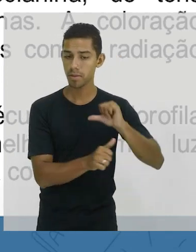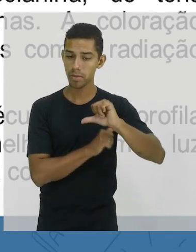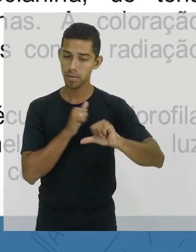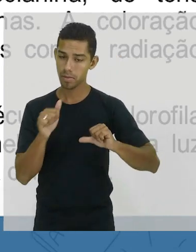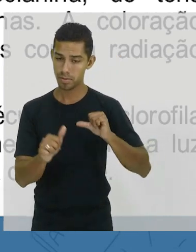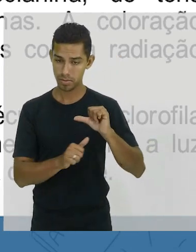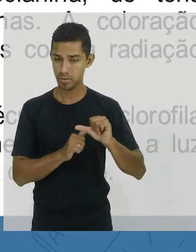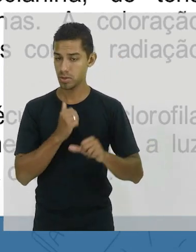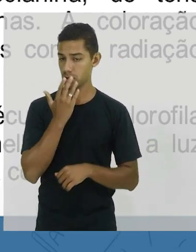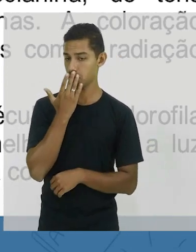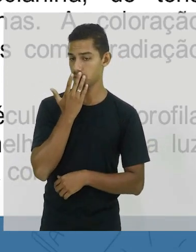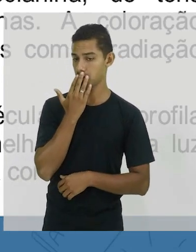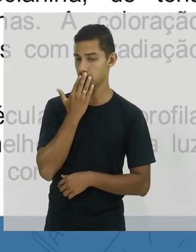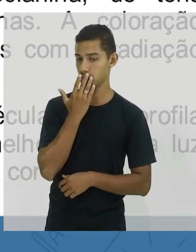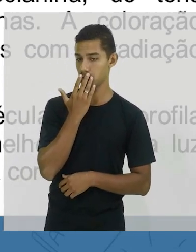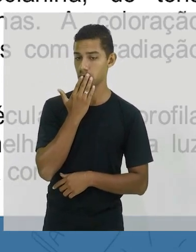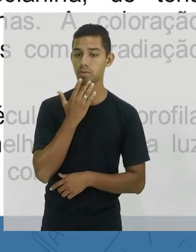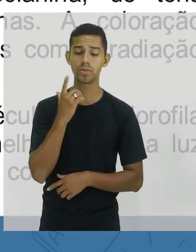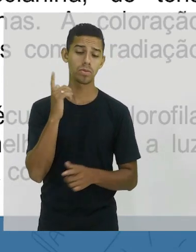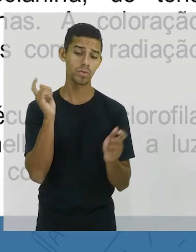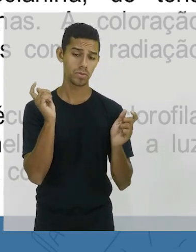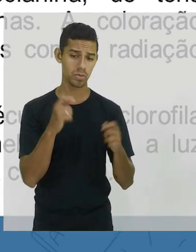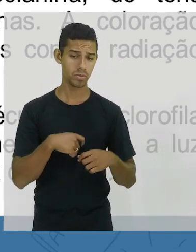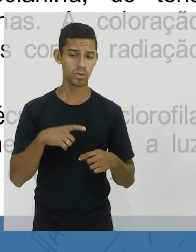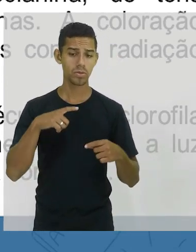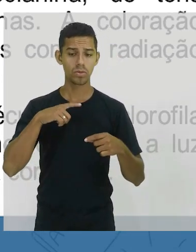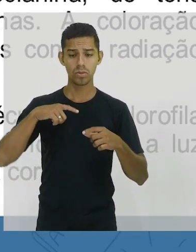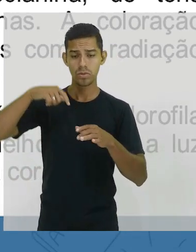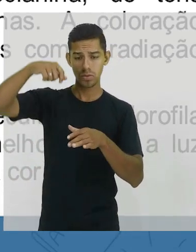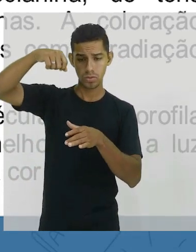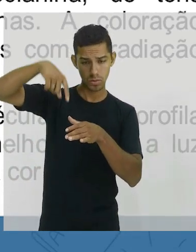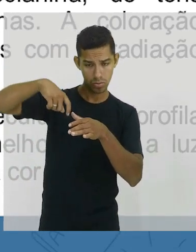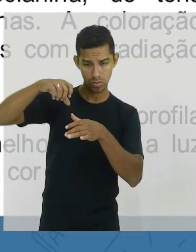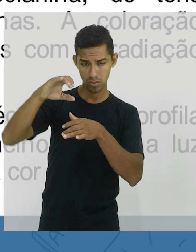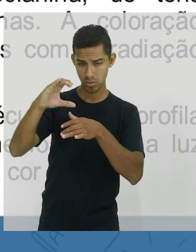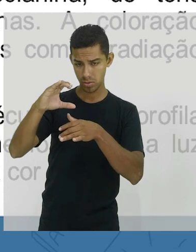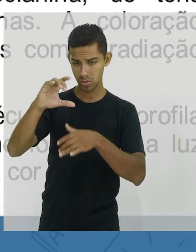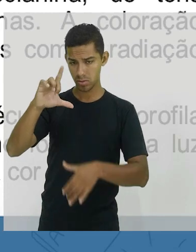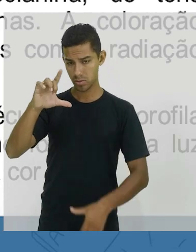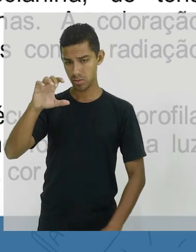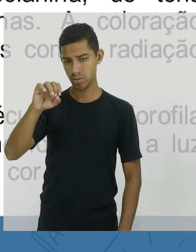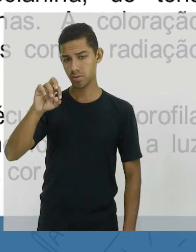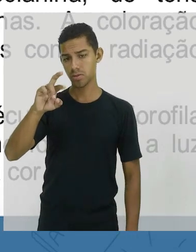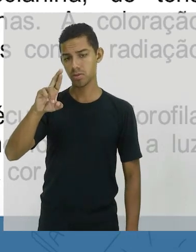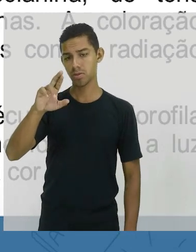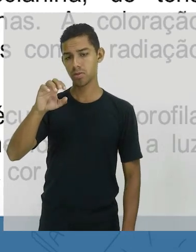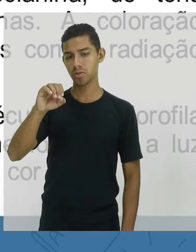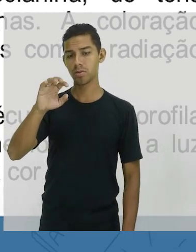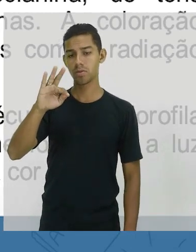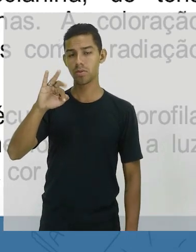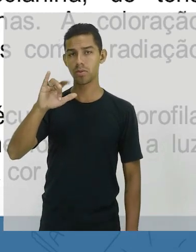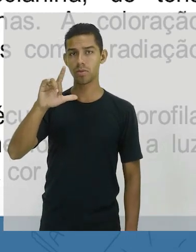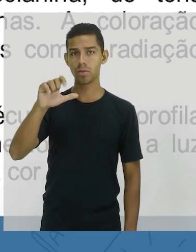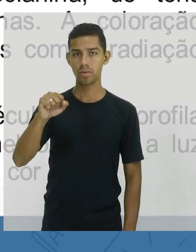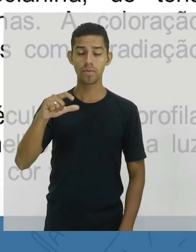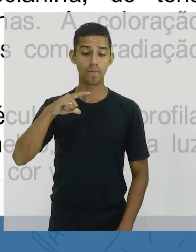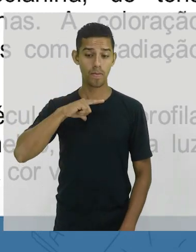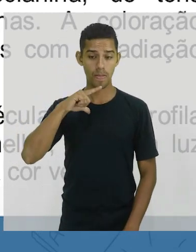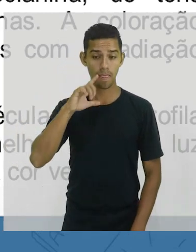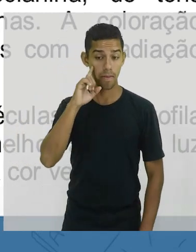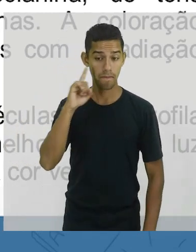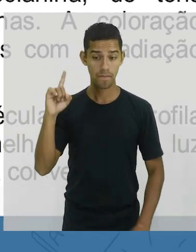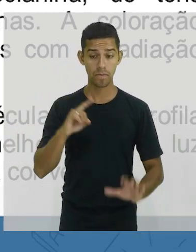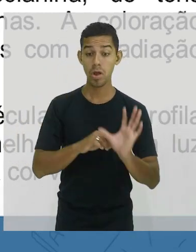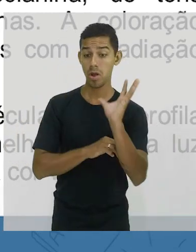ao pigmento clorofila. Nas plantas de folhas